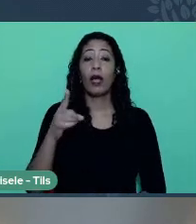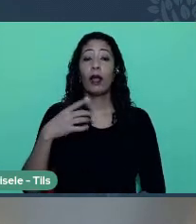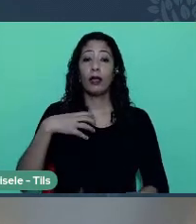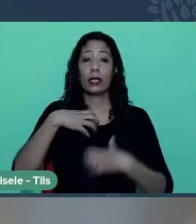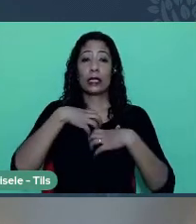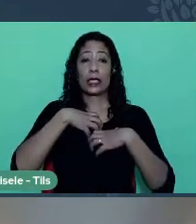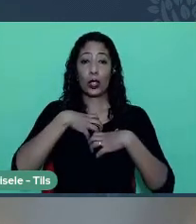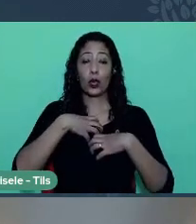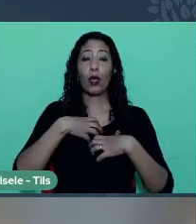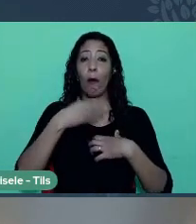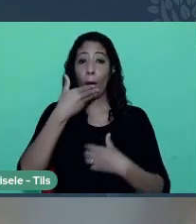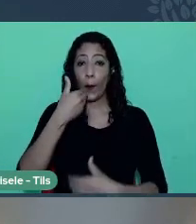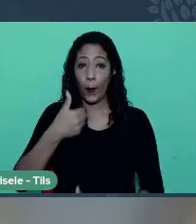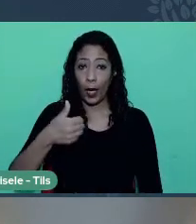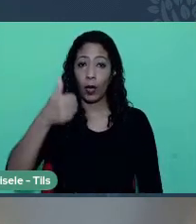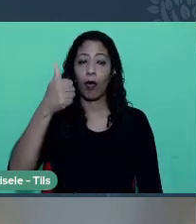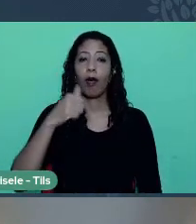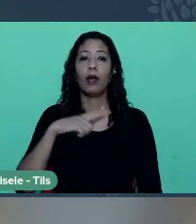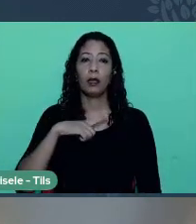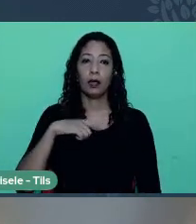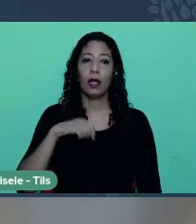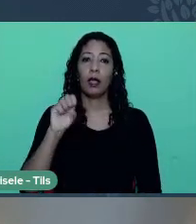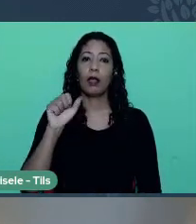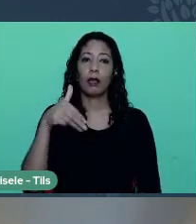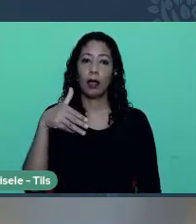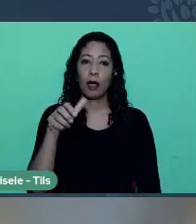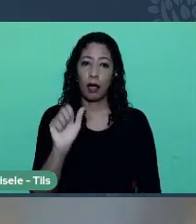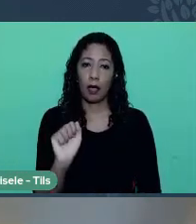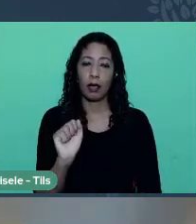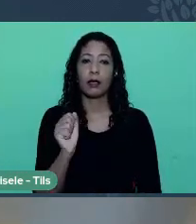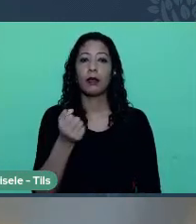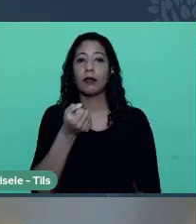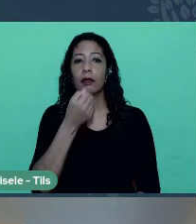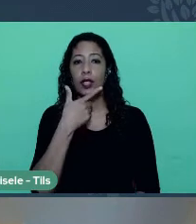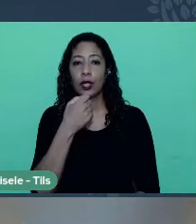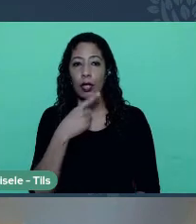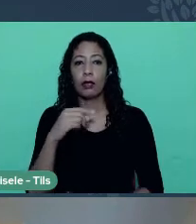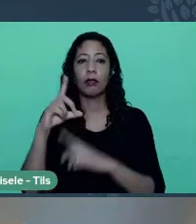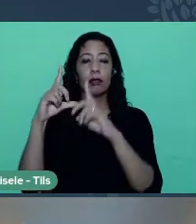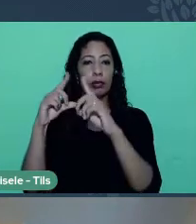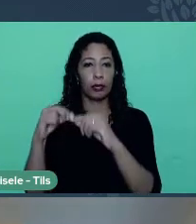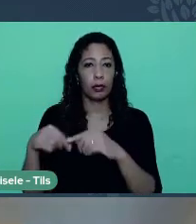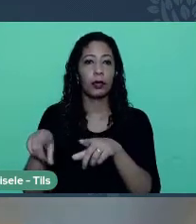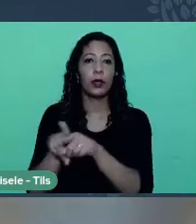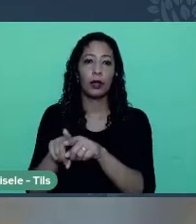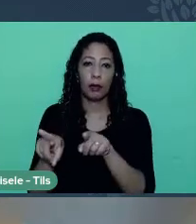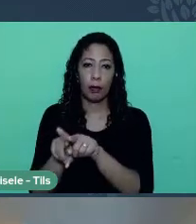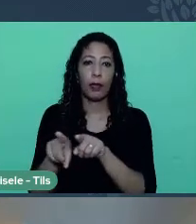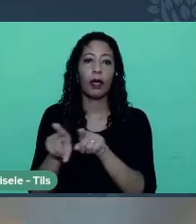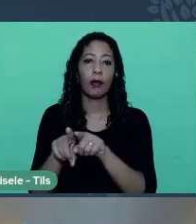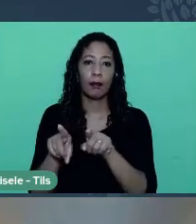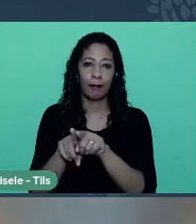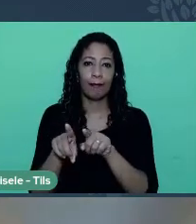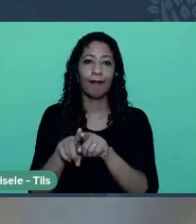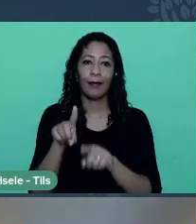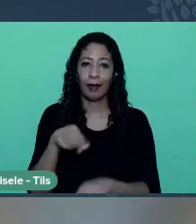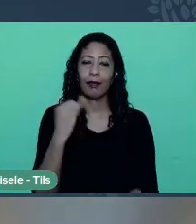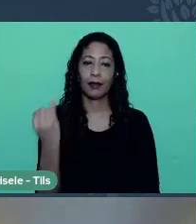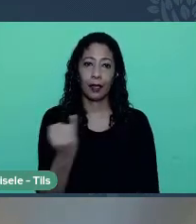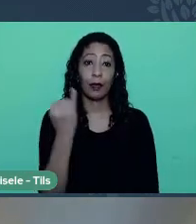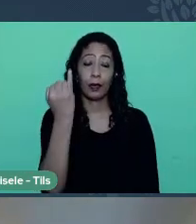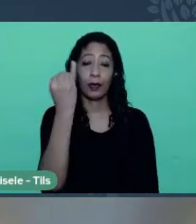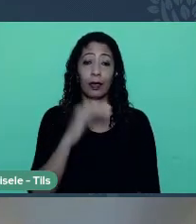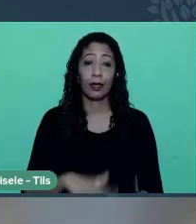e também melhora a medicação, diminui a medicação para asma, né? Então, isso é importante.